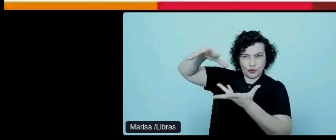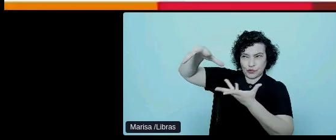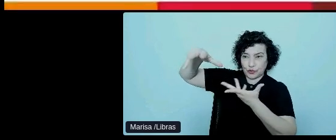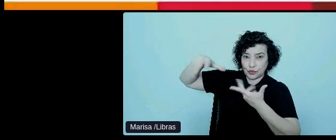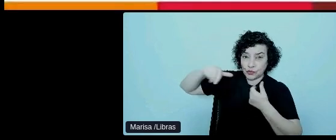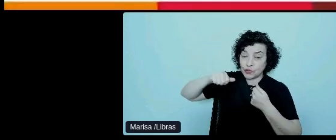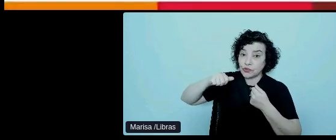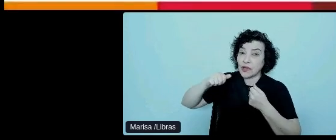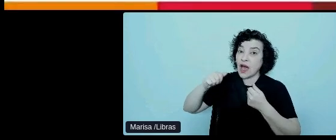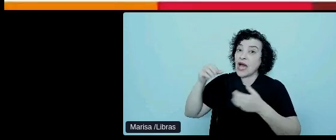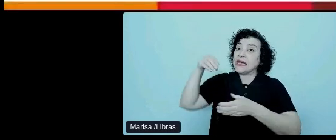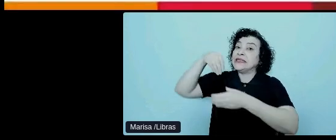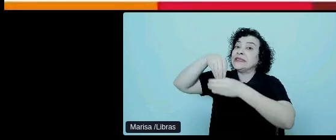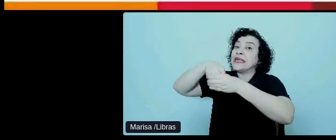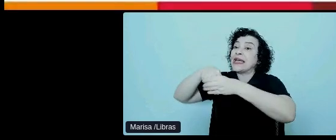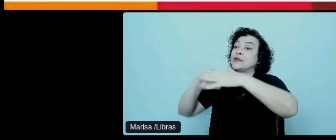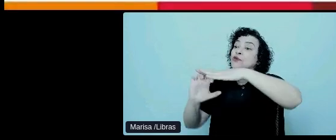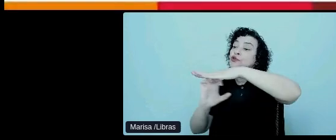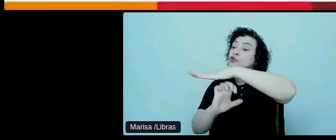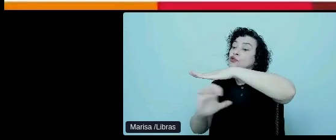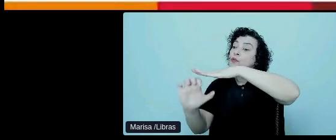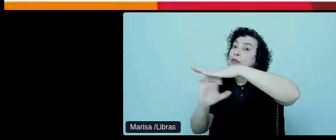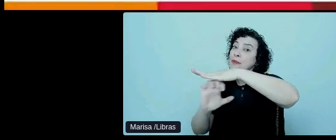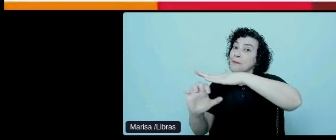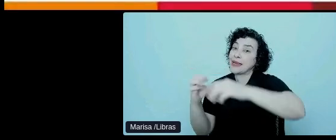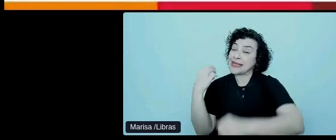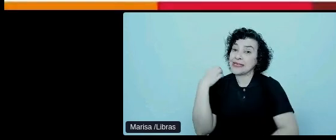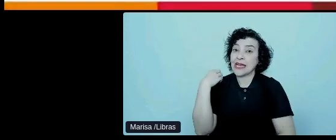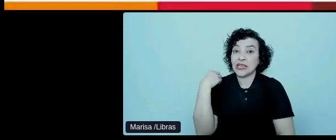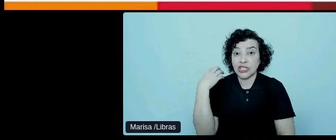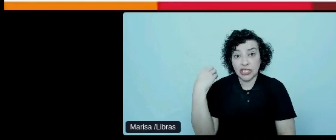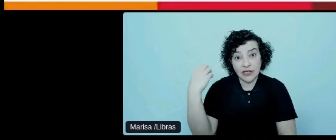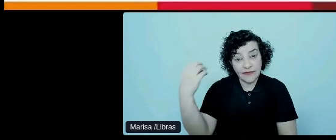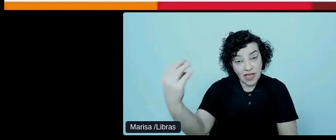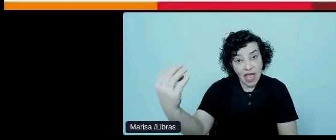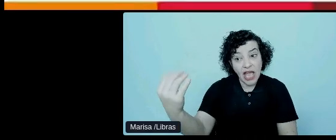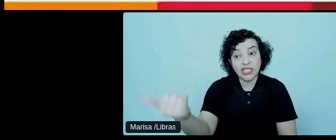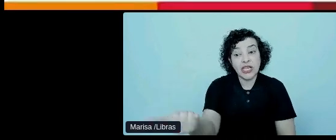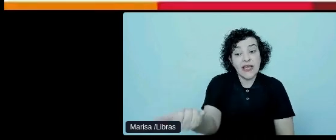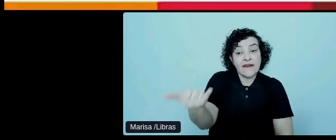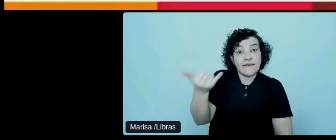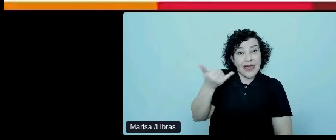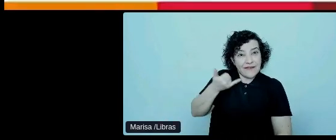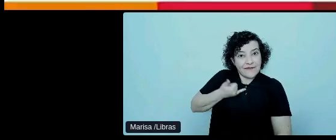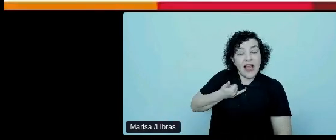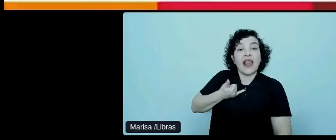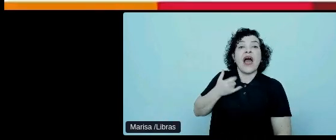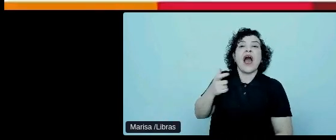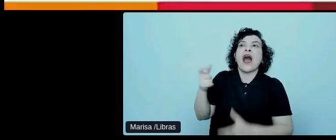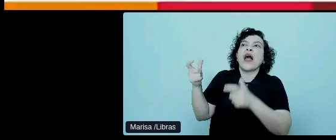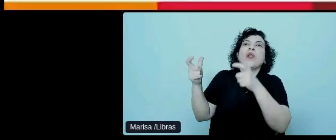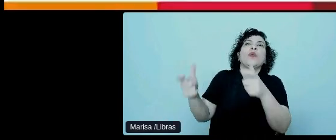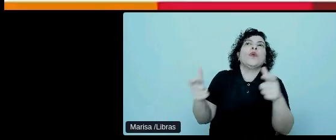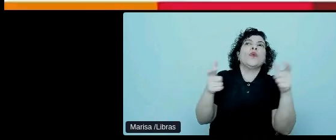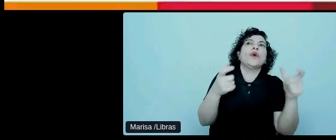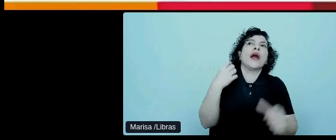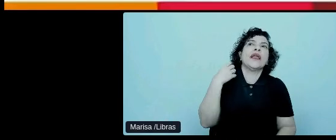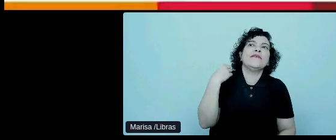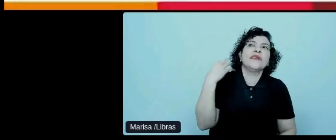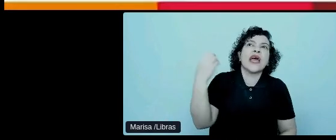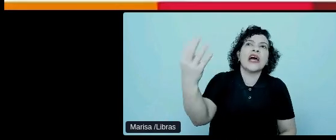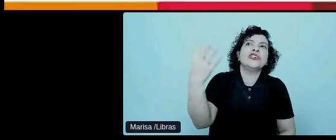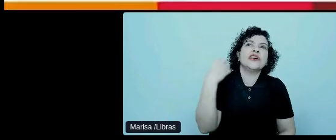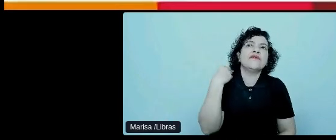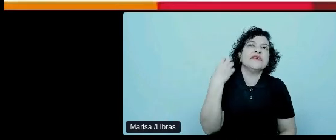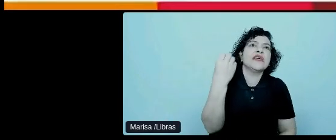de viagem vai dizer para os lugares que essa empresa te leva, vamos dizer assim. E o mapa mundi dentro